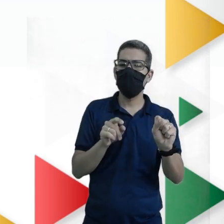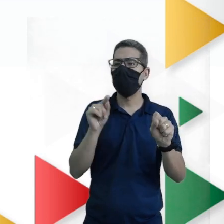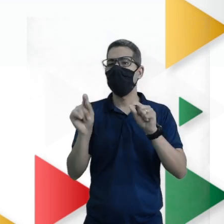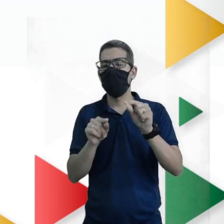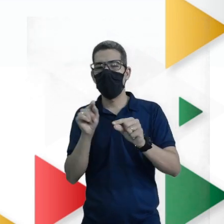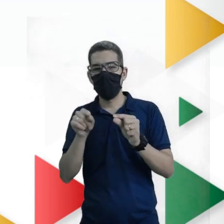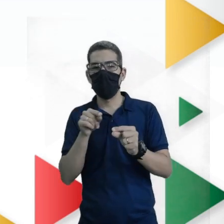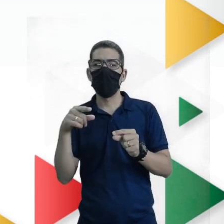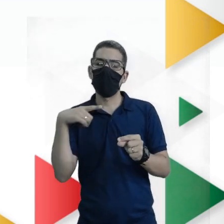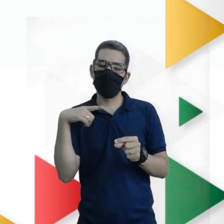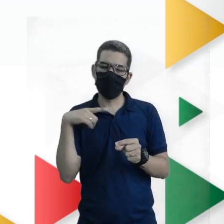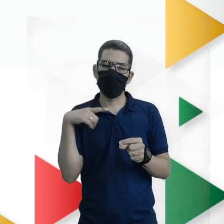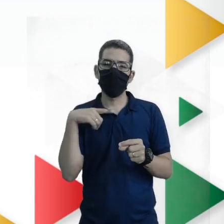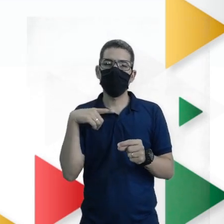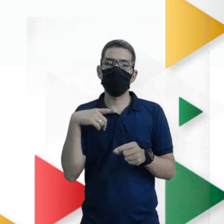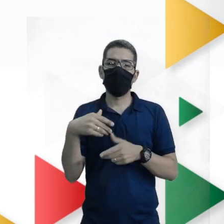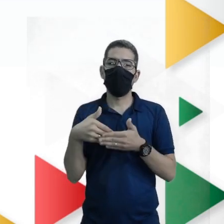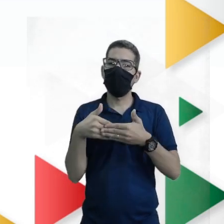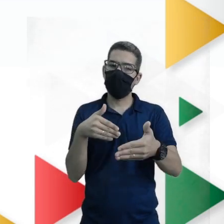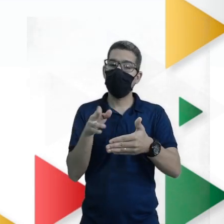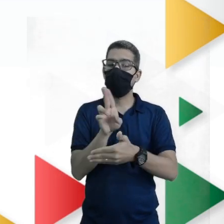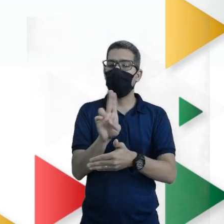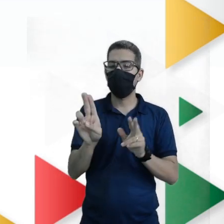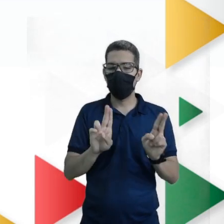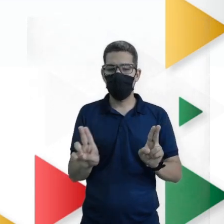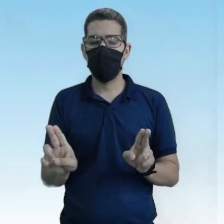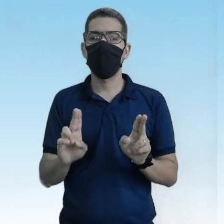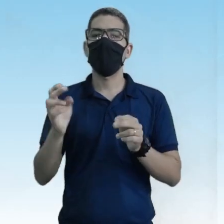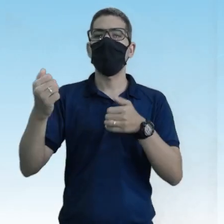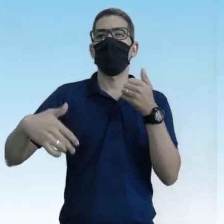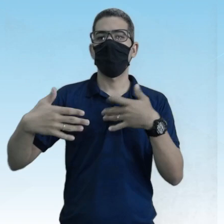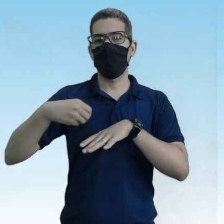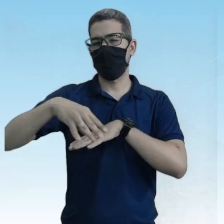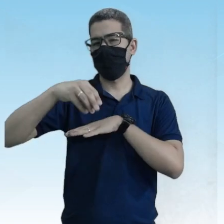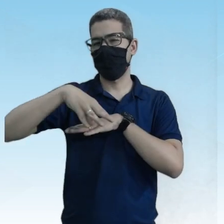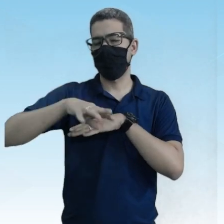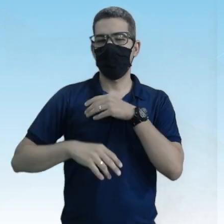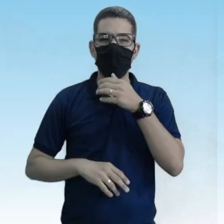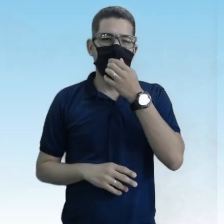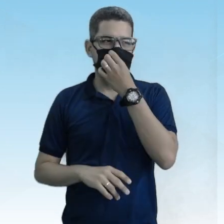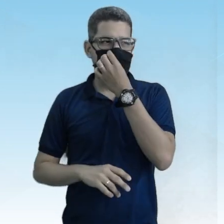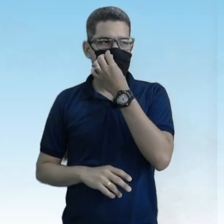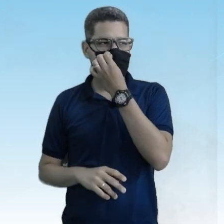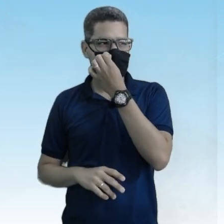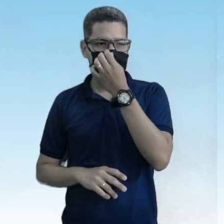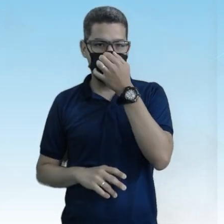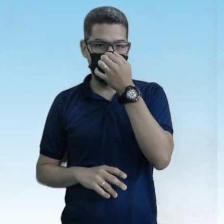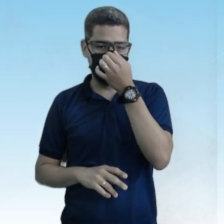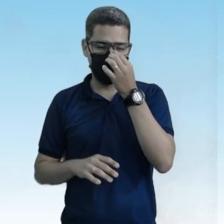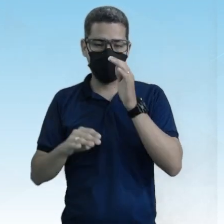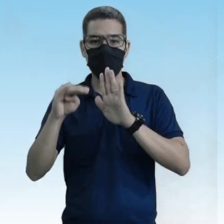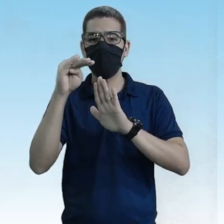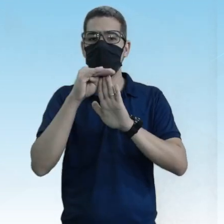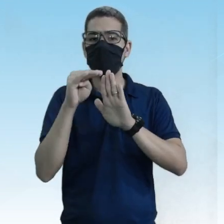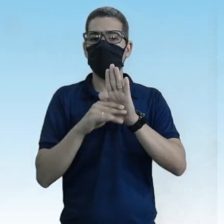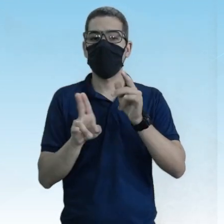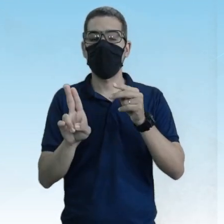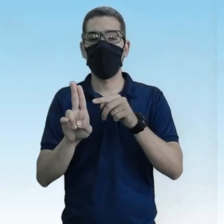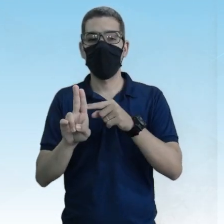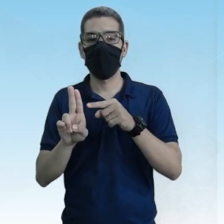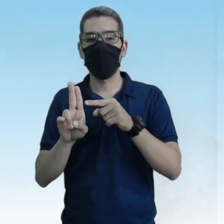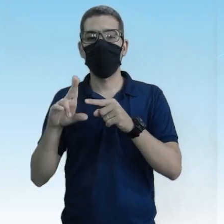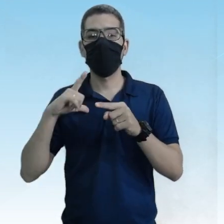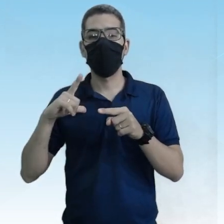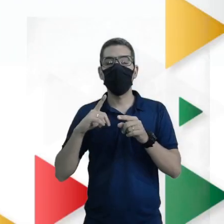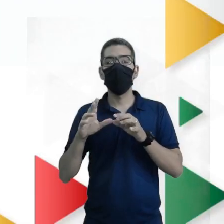logo. Não se preocupa, relaxa o coração, a gente vai chegar lá, tá? A unidade padrão utilizada para